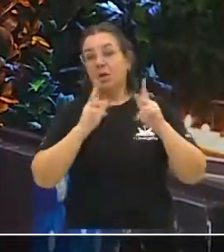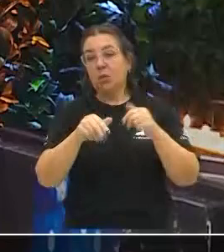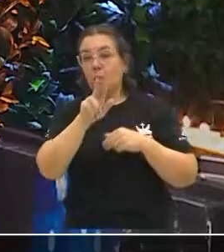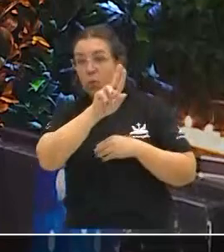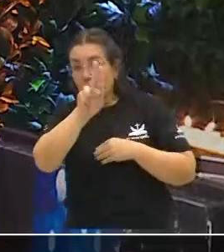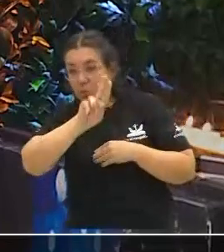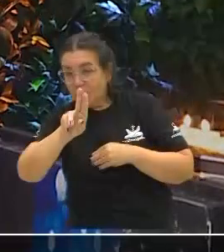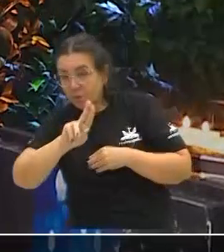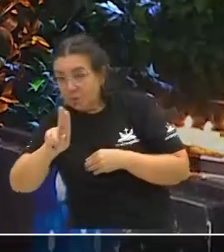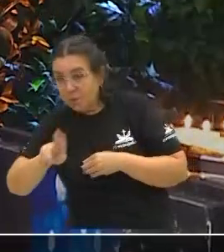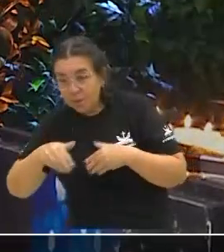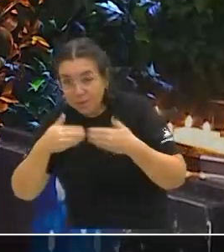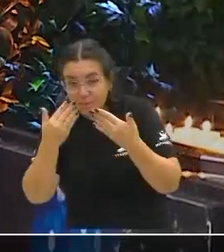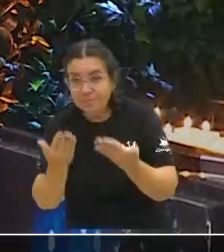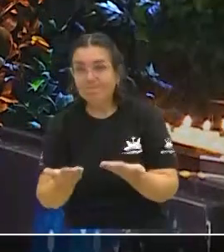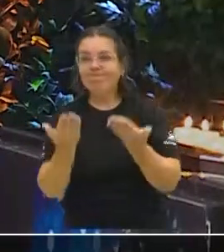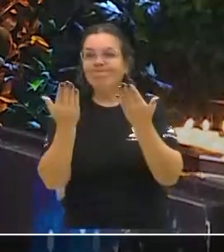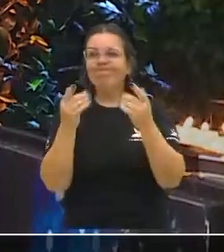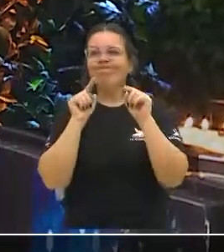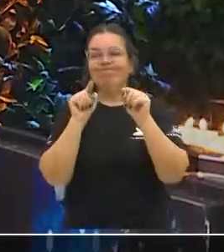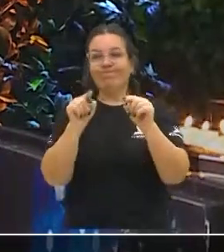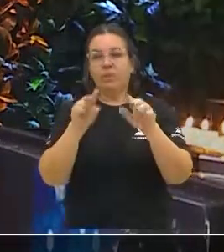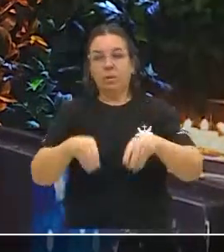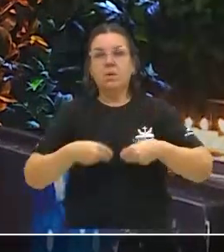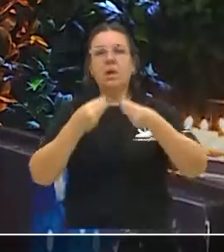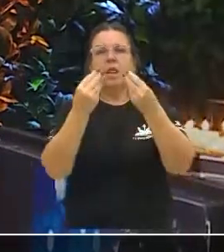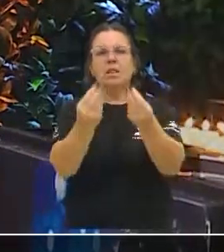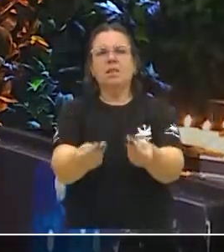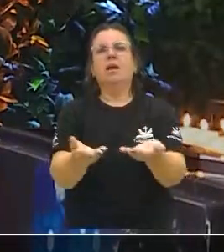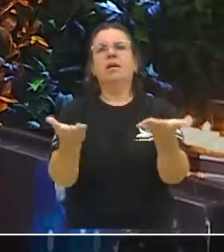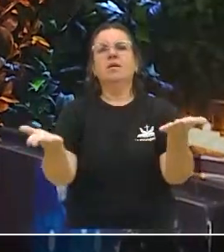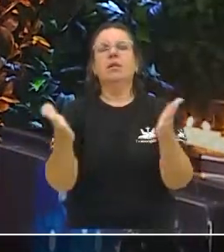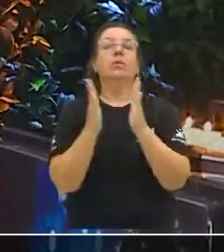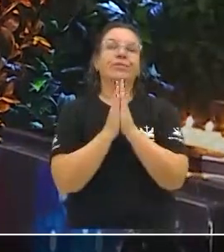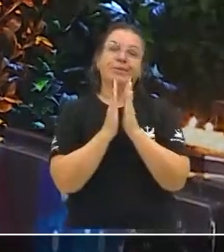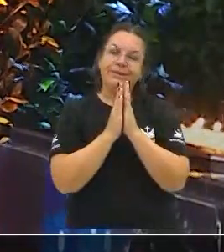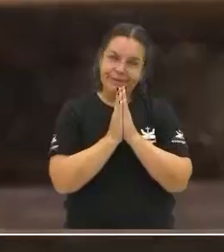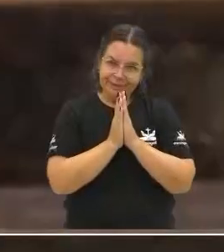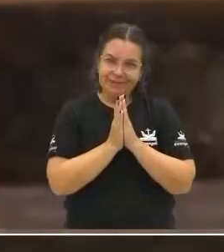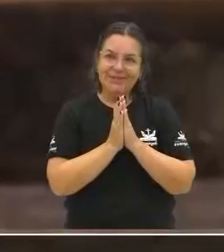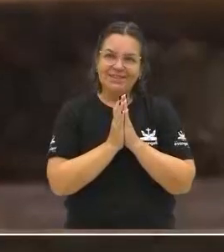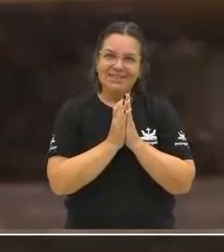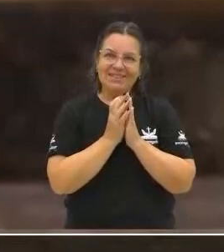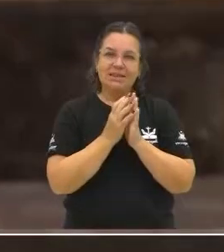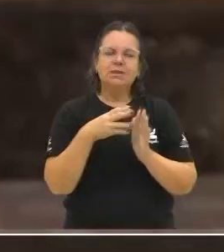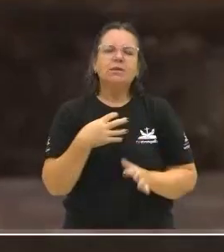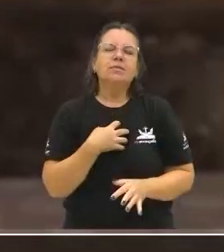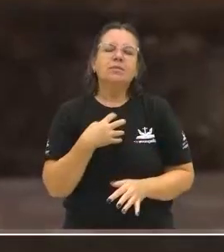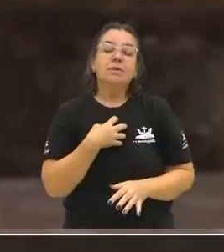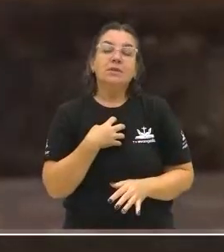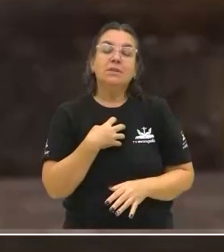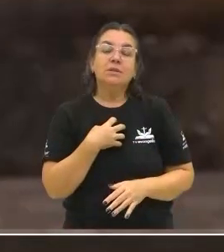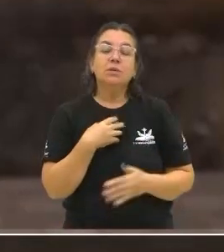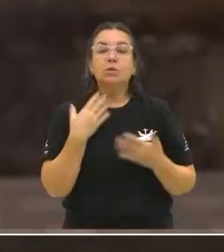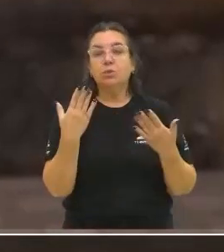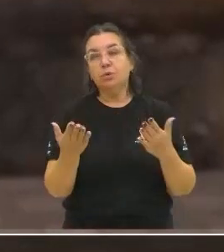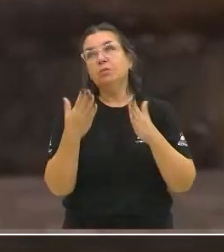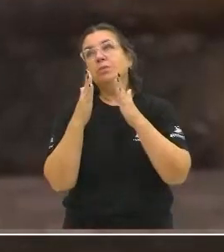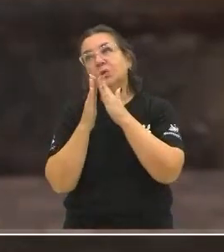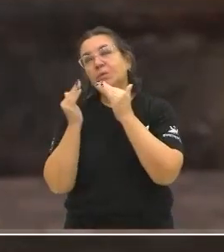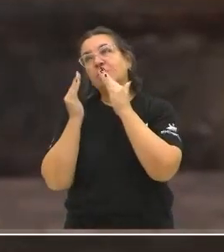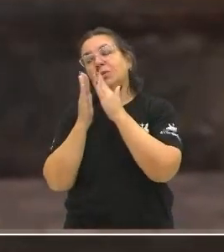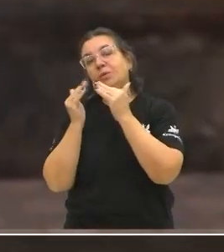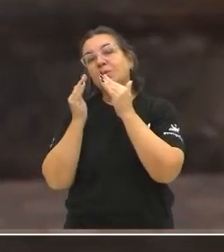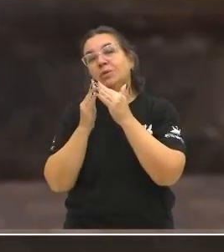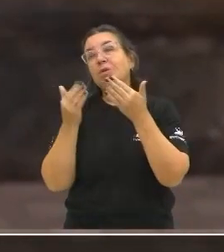aqui para serem colocados em oração. É uma forma de suplicarmos